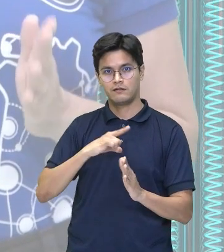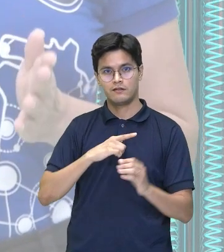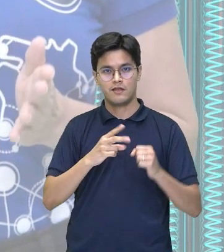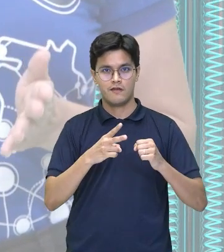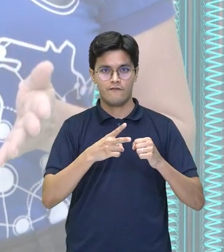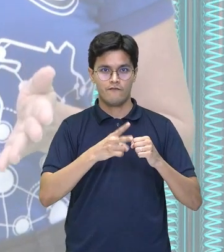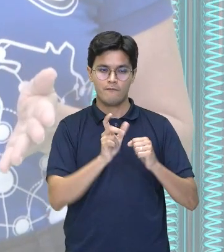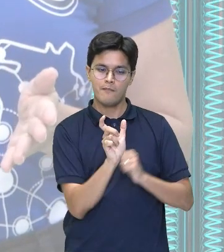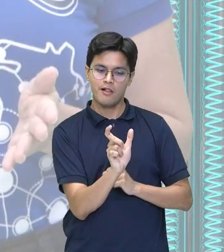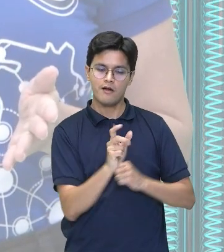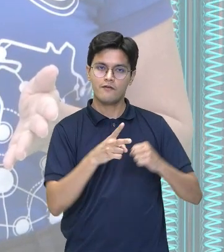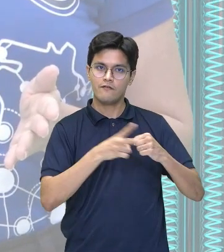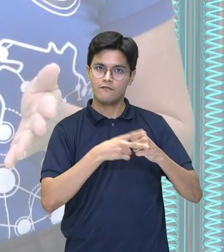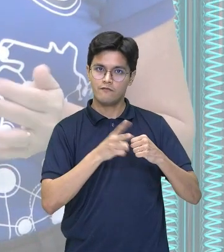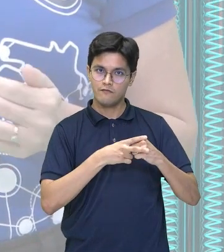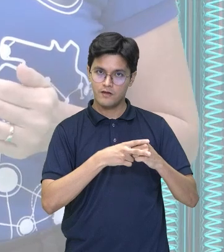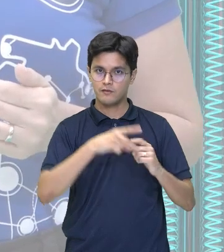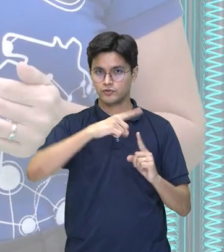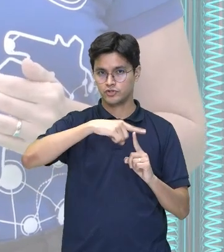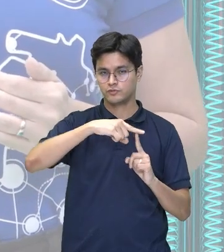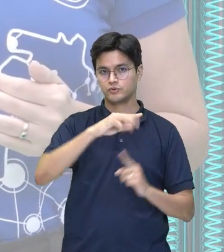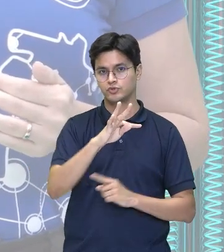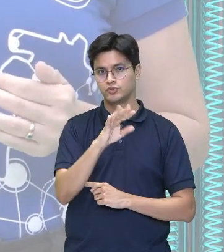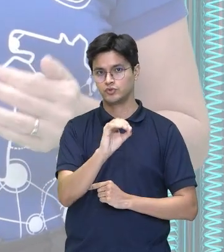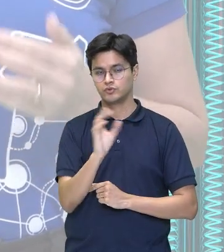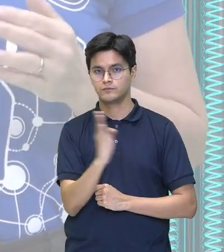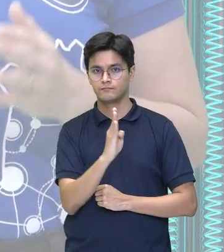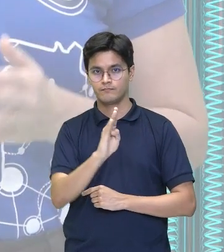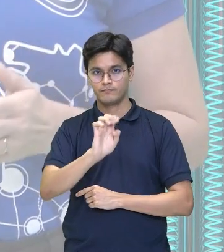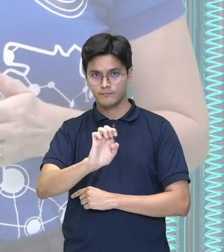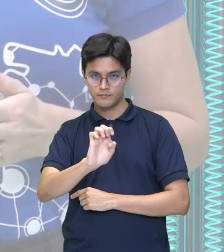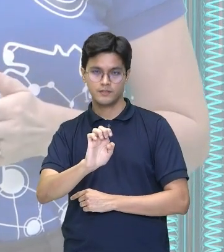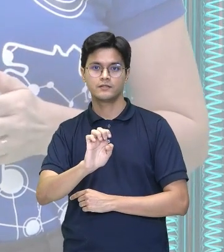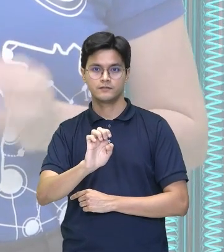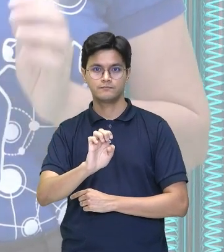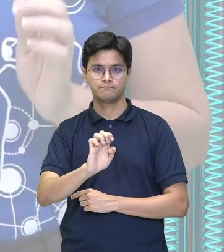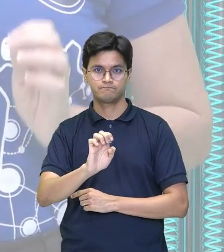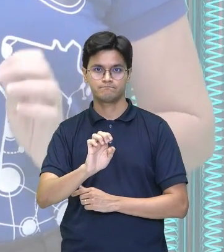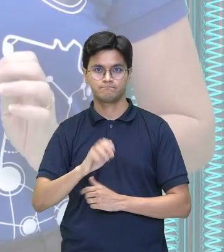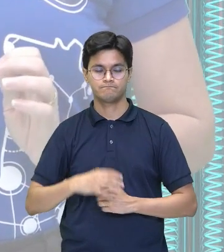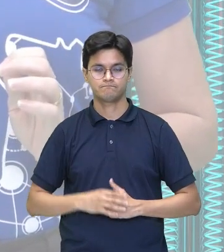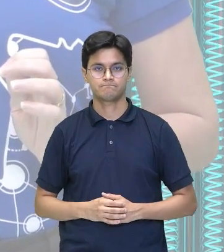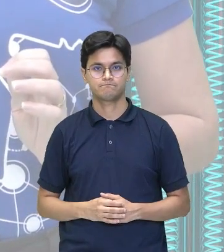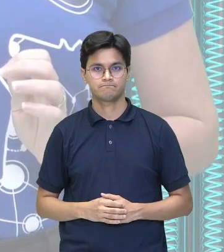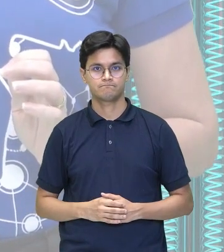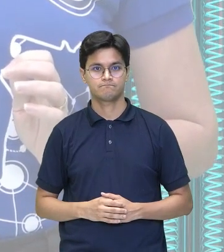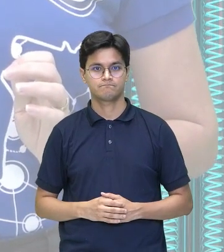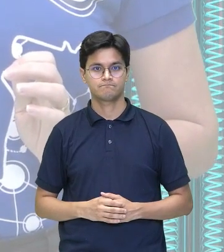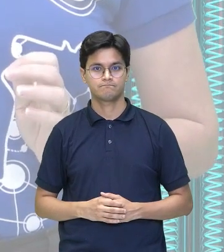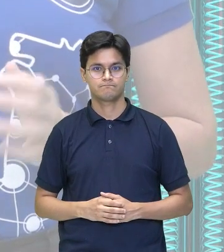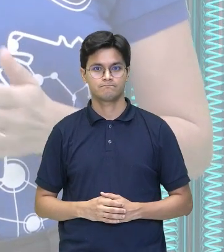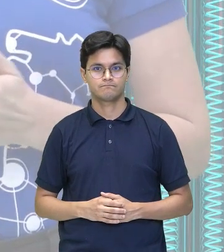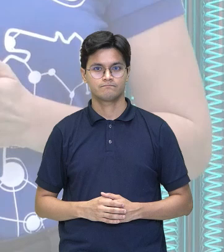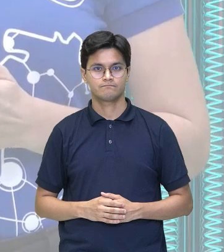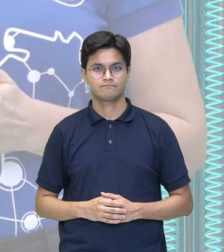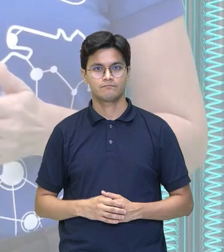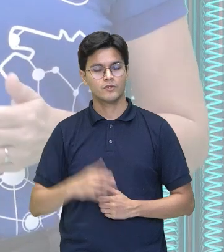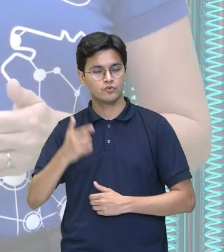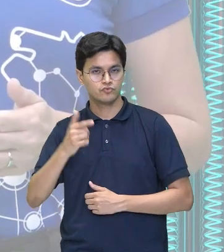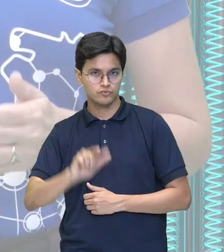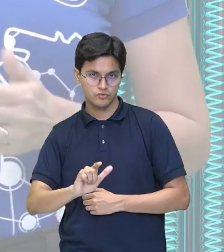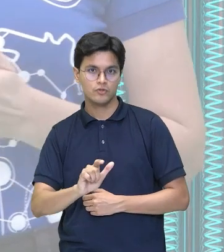para transformar a frase na negativa, eu preciso da palavra not. Depois de quem? Do verbo to